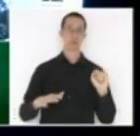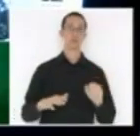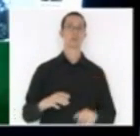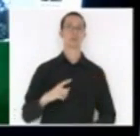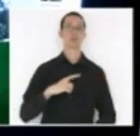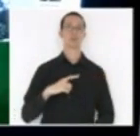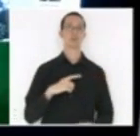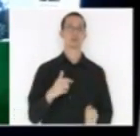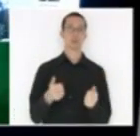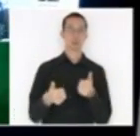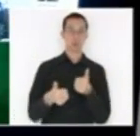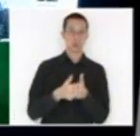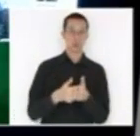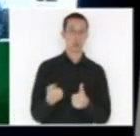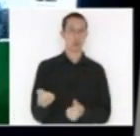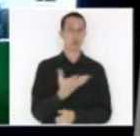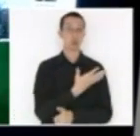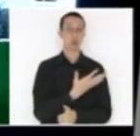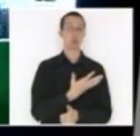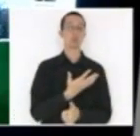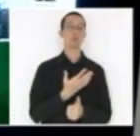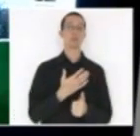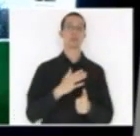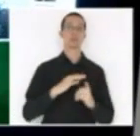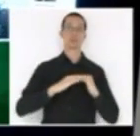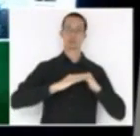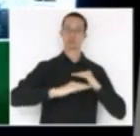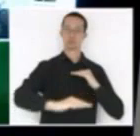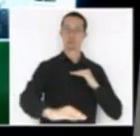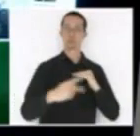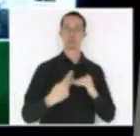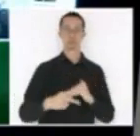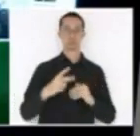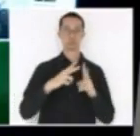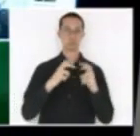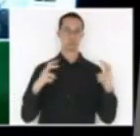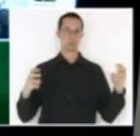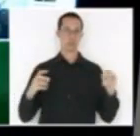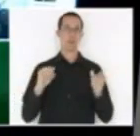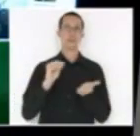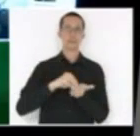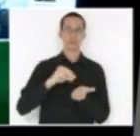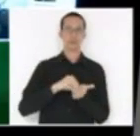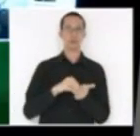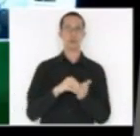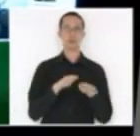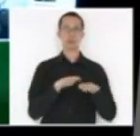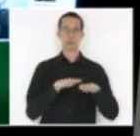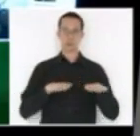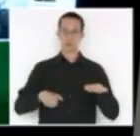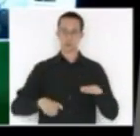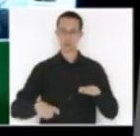contorno viário da Grande Florianópolis, ausência de acostamento é motivo recorrente de acidentes,